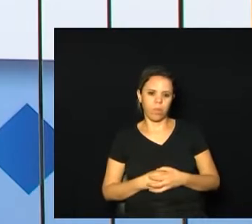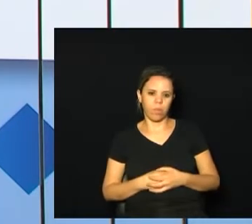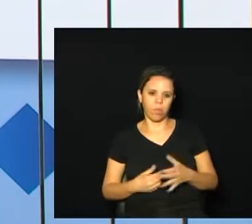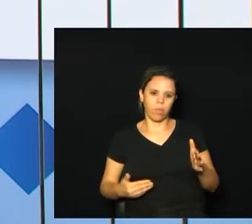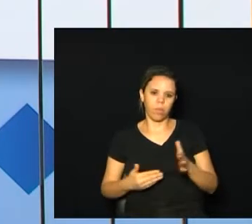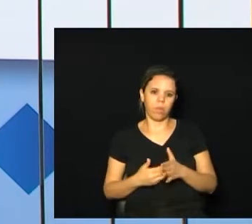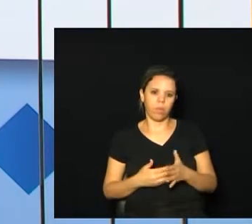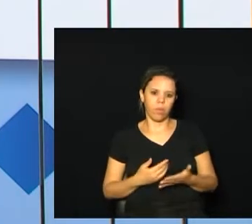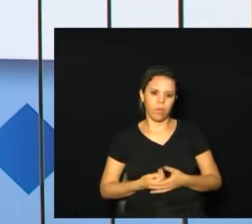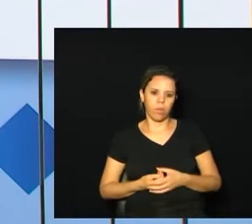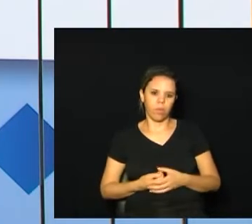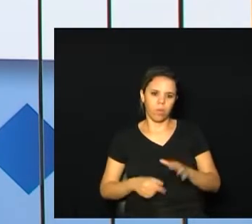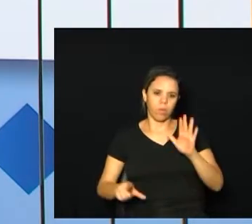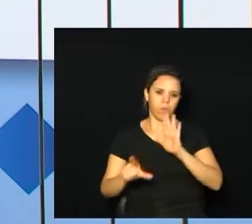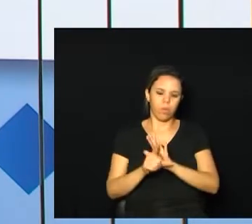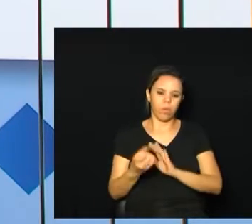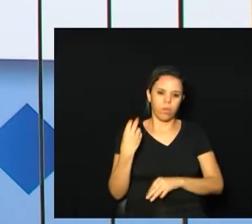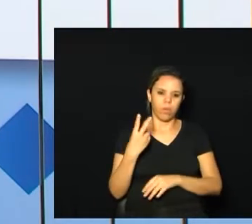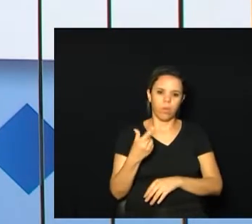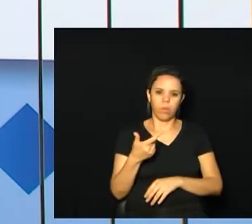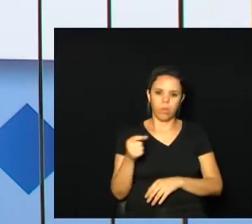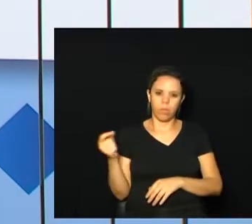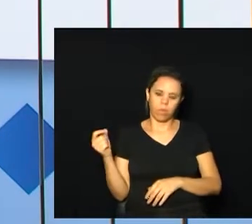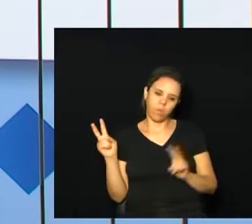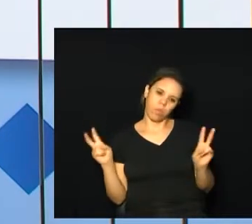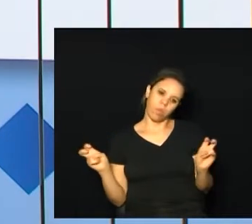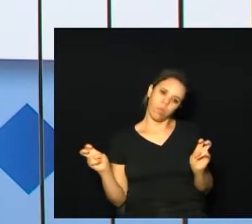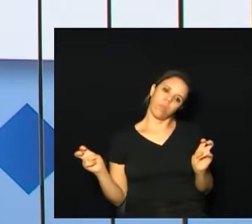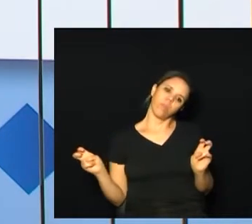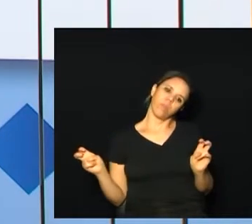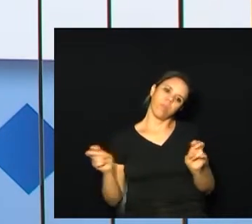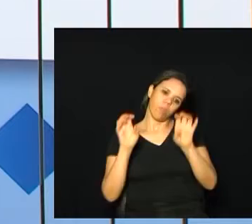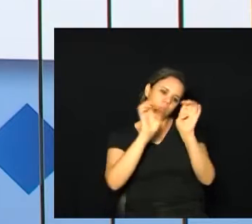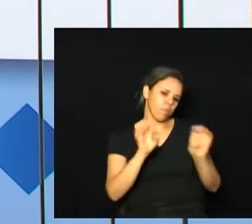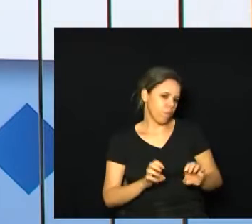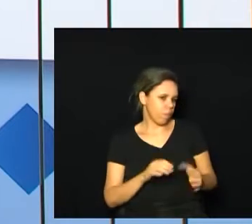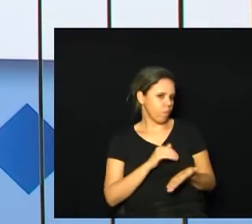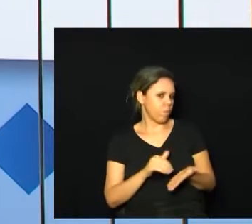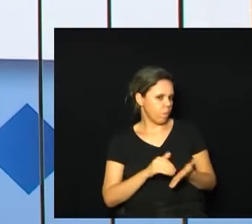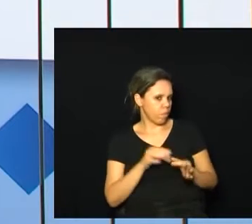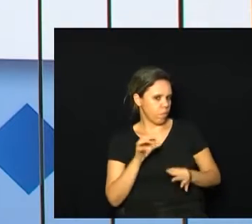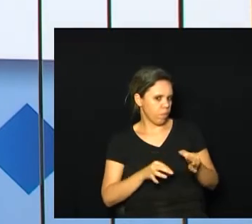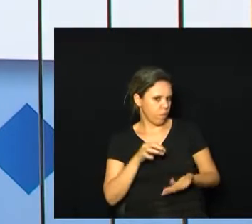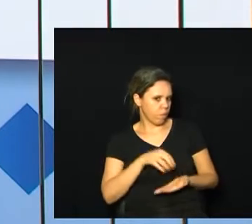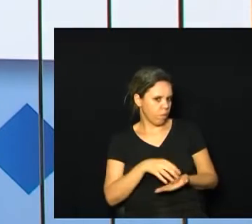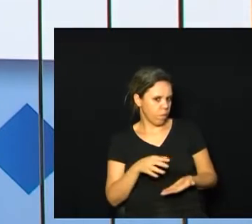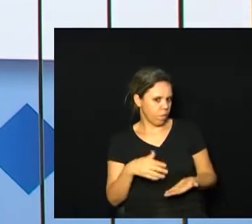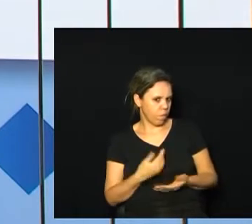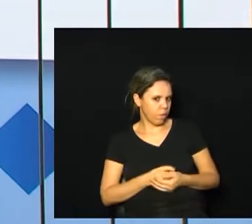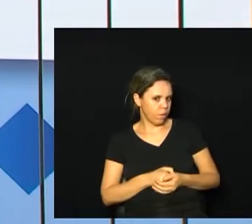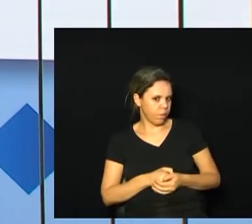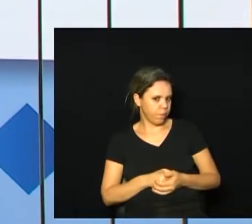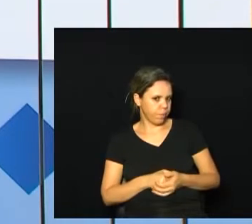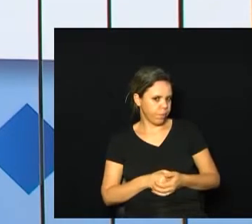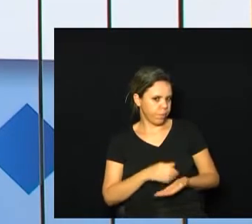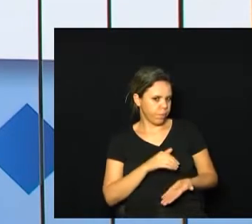última alteração na lei que aconteceu em 2020, que trata da estrutura da Secretaria de Justiça. Até então, ela